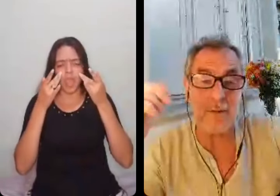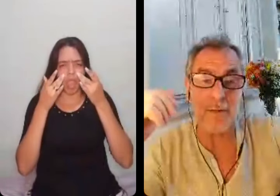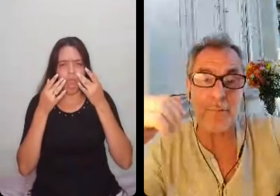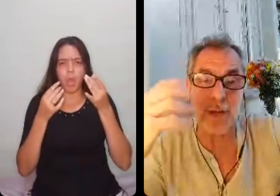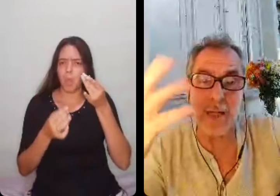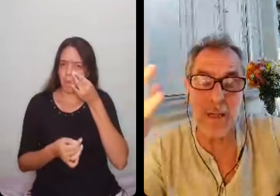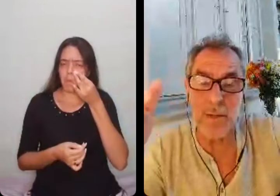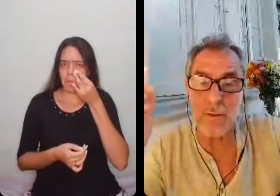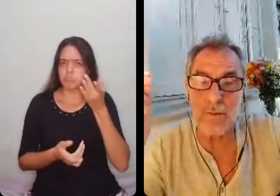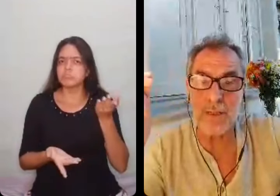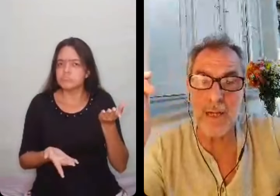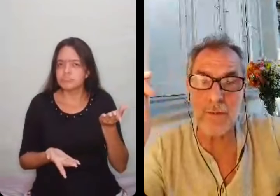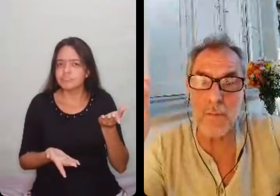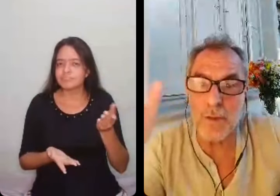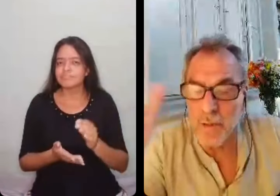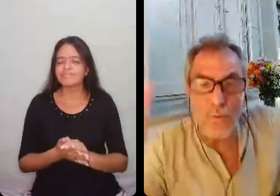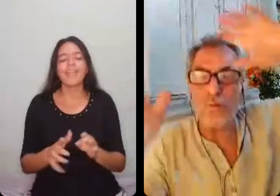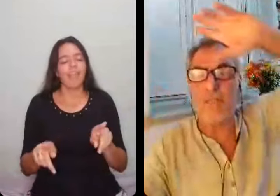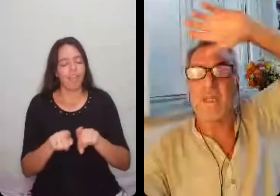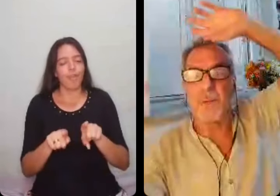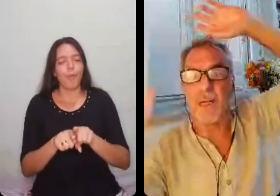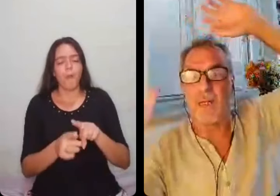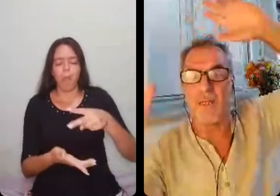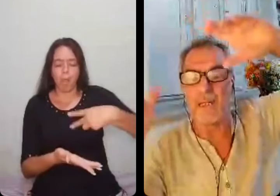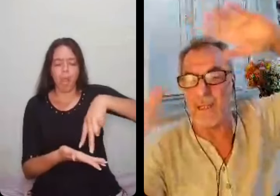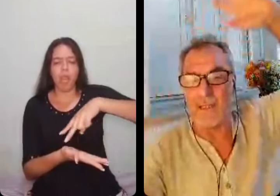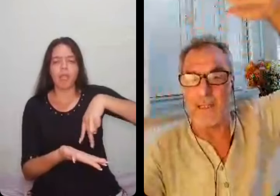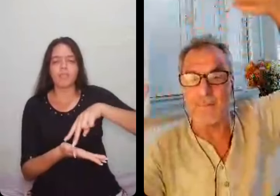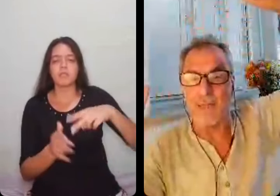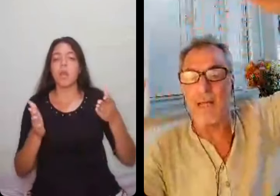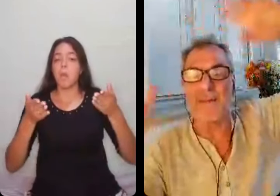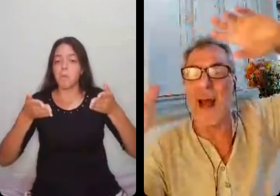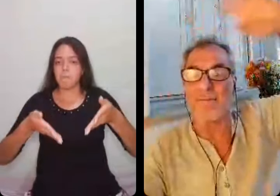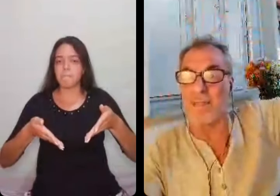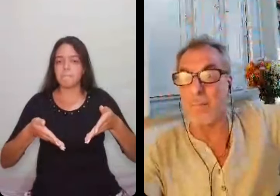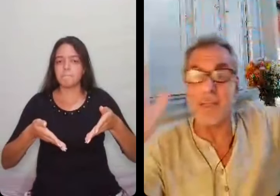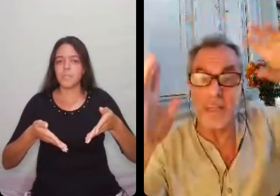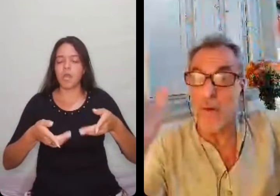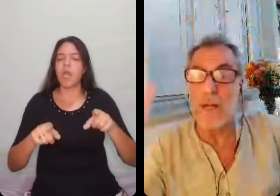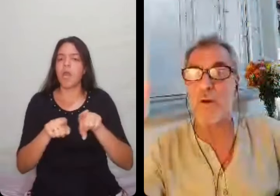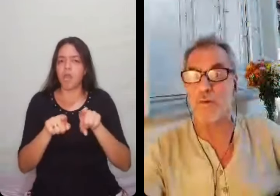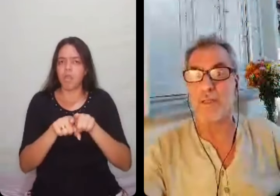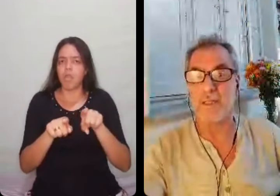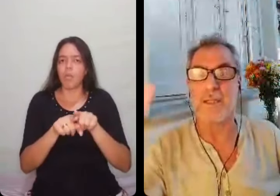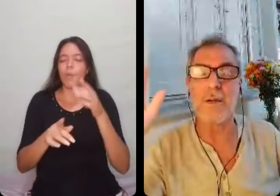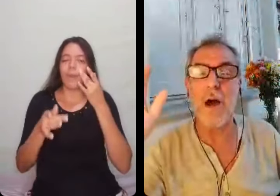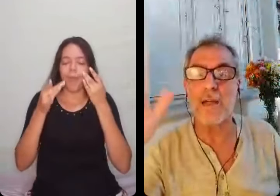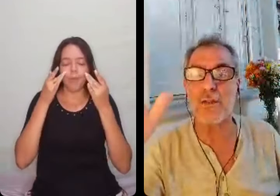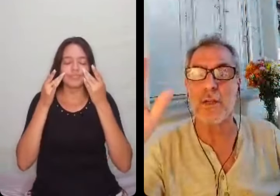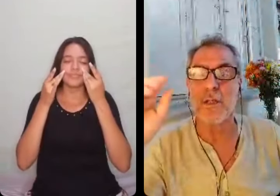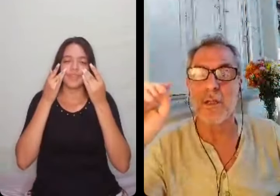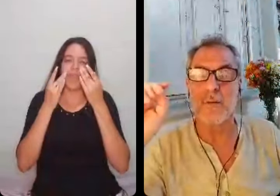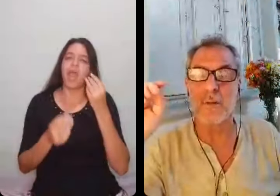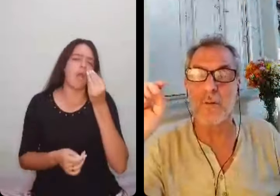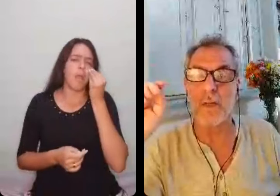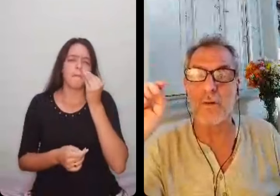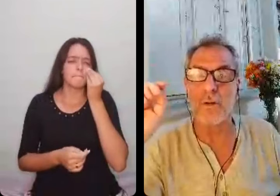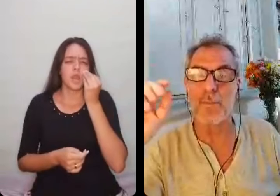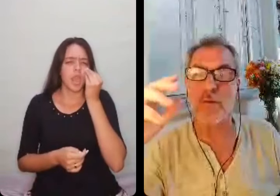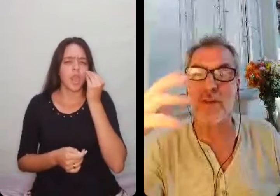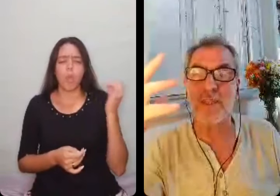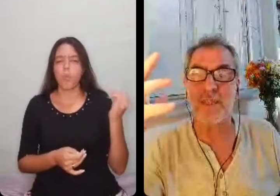dança contemporânea é uma coisa... Eu uso essa experiência de teatrante. Mas é outra coisa. Eu acho que